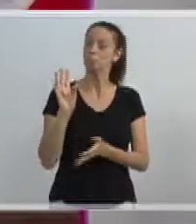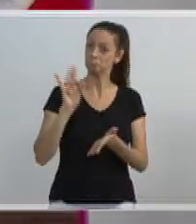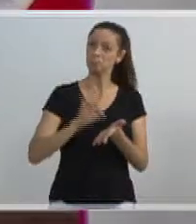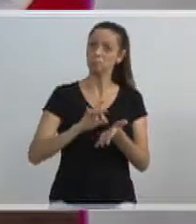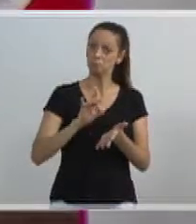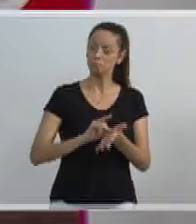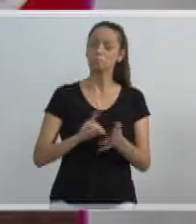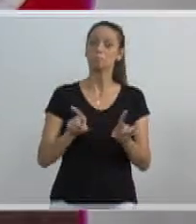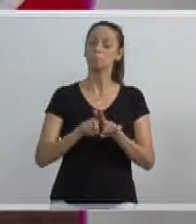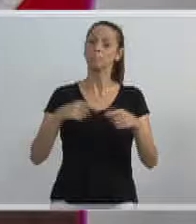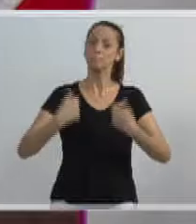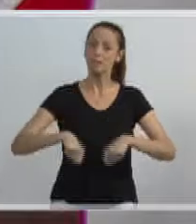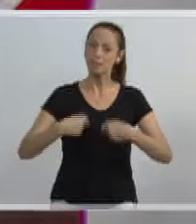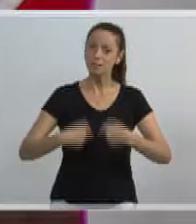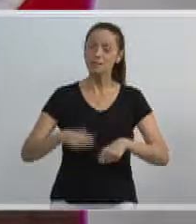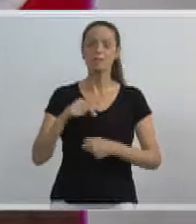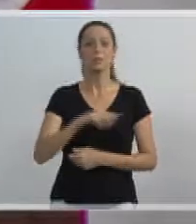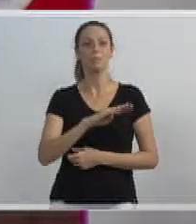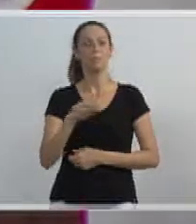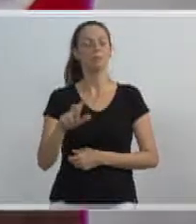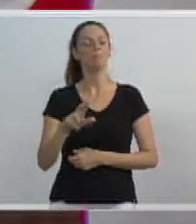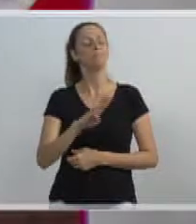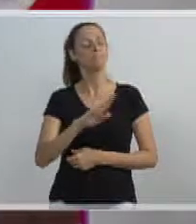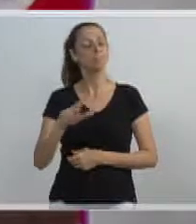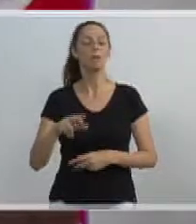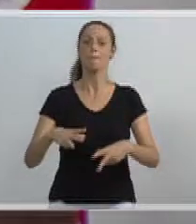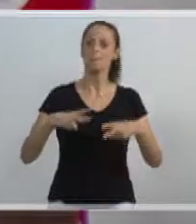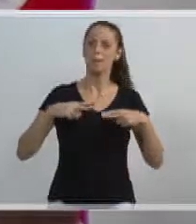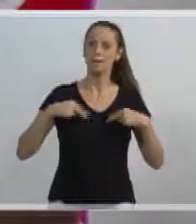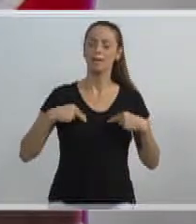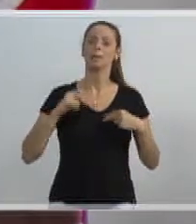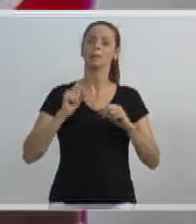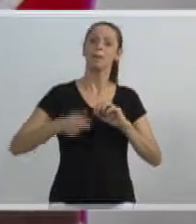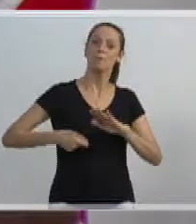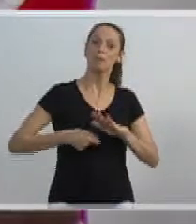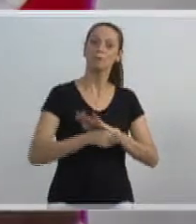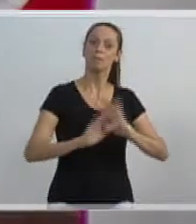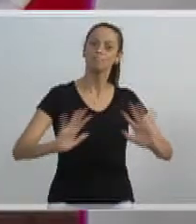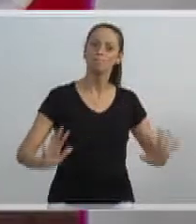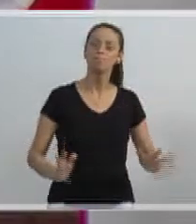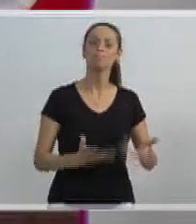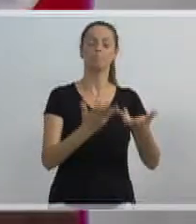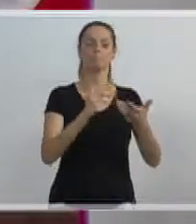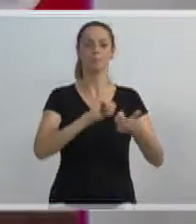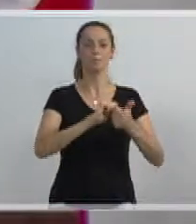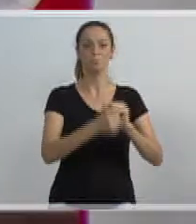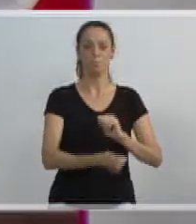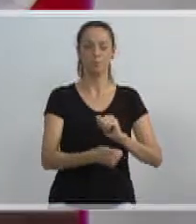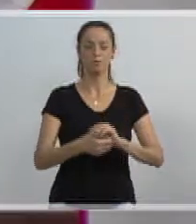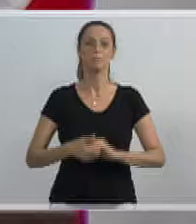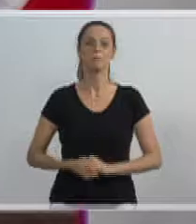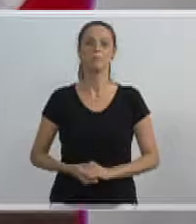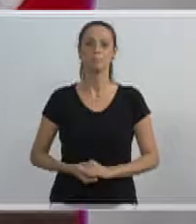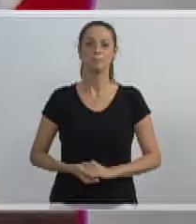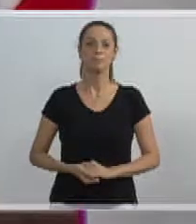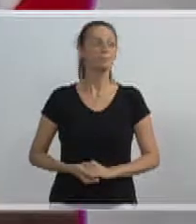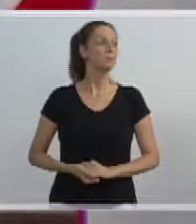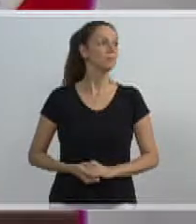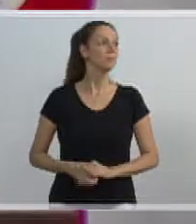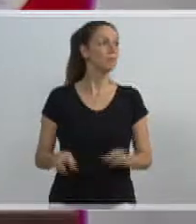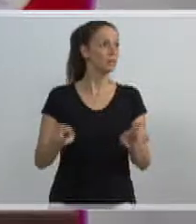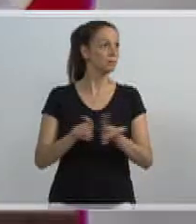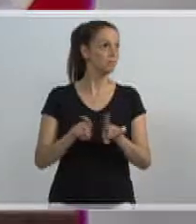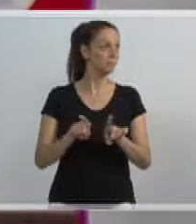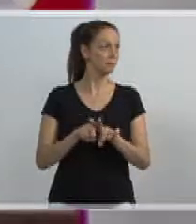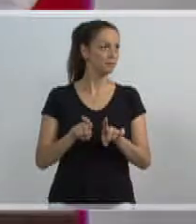e realmente precisamos disso, e Blumenau merece disso, investimento no esporte. E depois, eu gostaria de falar também,